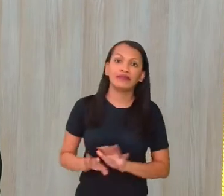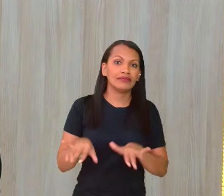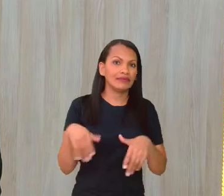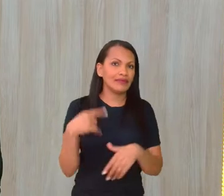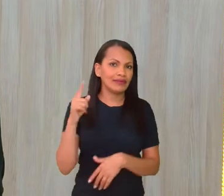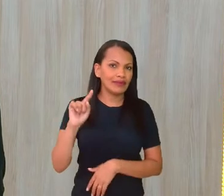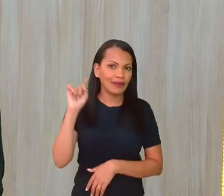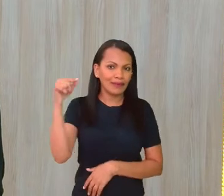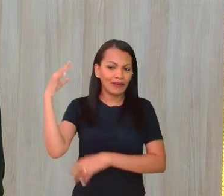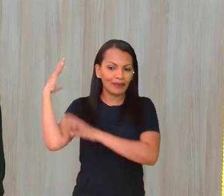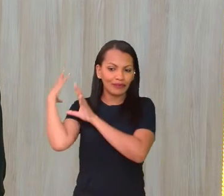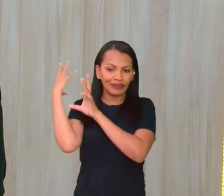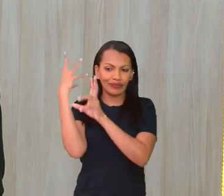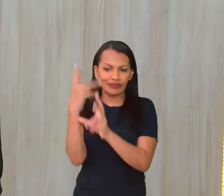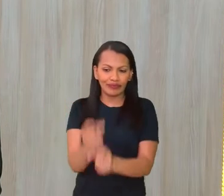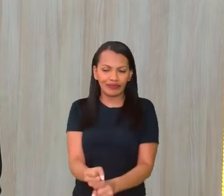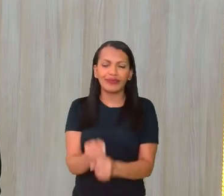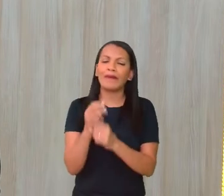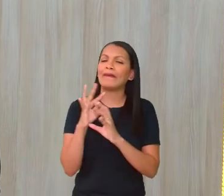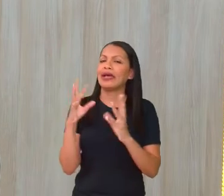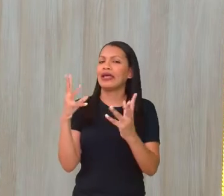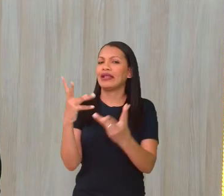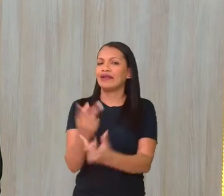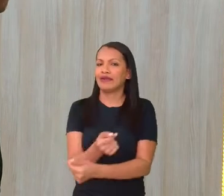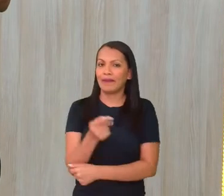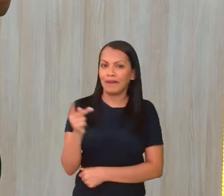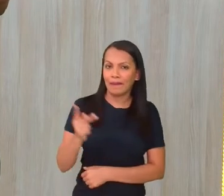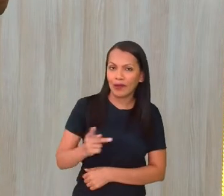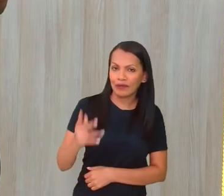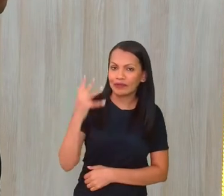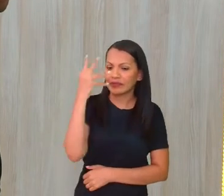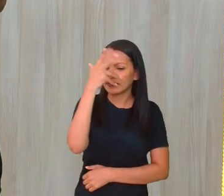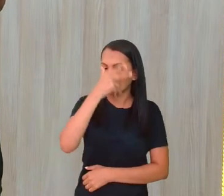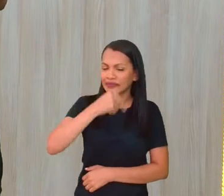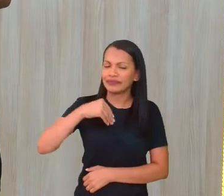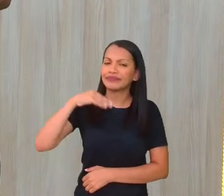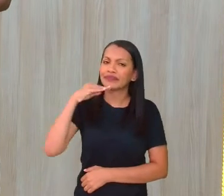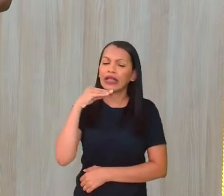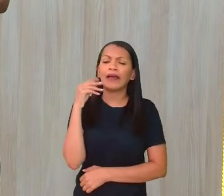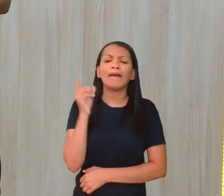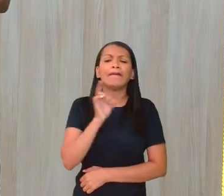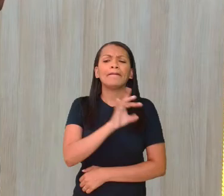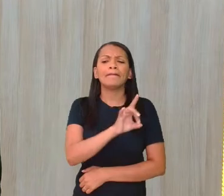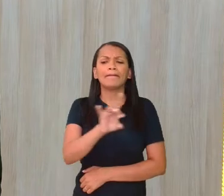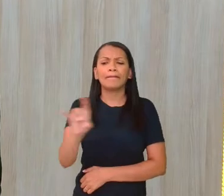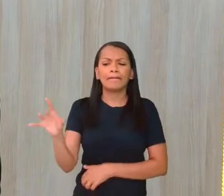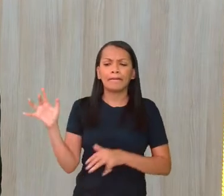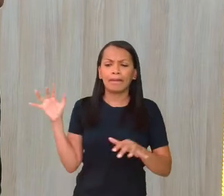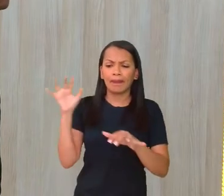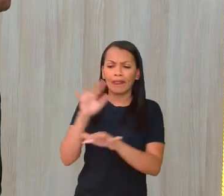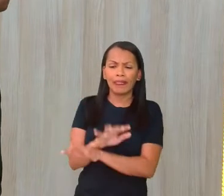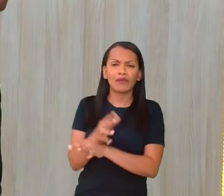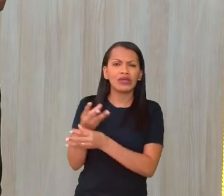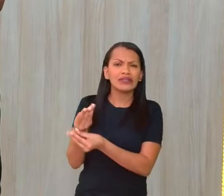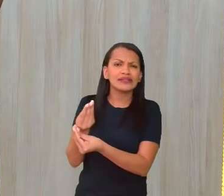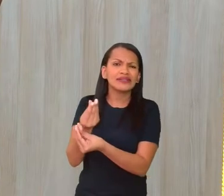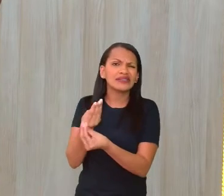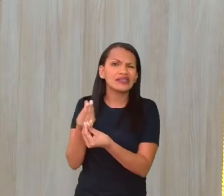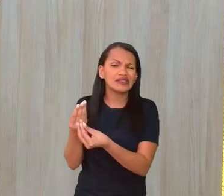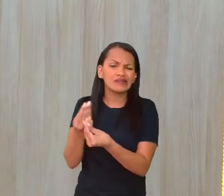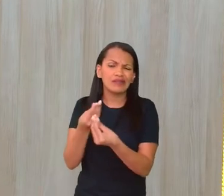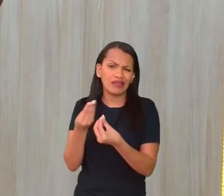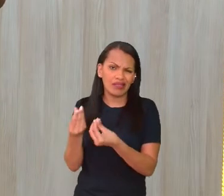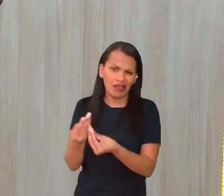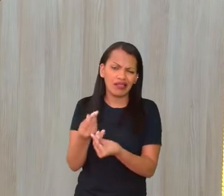revisão massa que Gilson trouxe pra gente, né, a gente percebe o quê? Que cada bioma desse vai ter uma sensibilidade